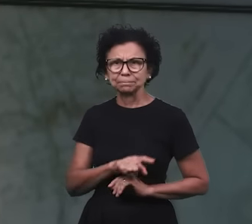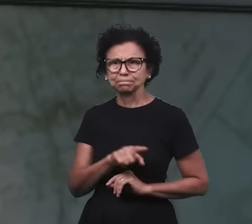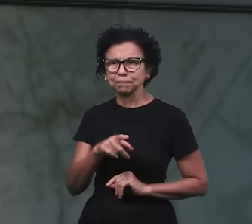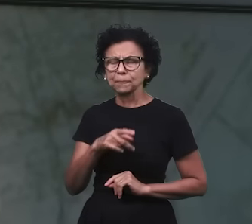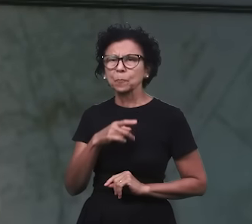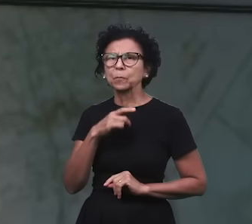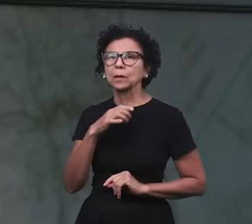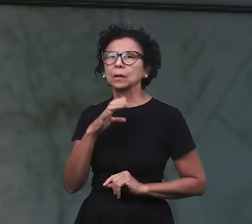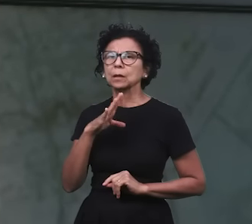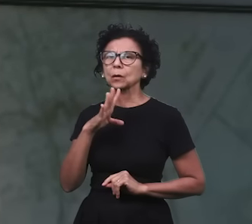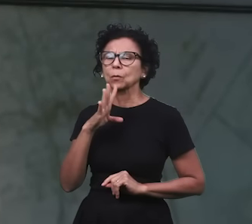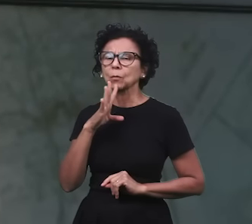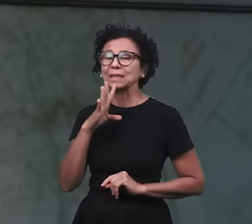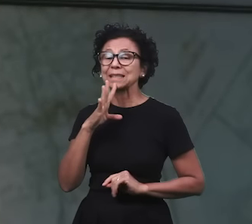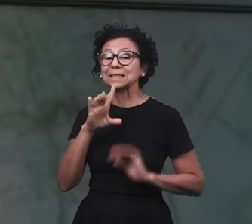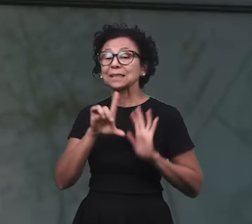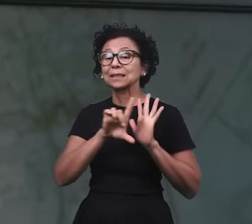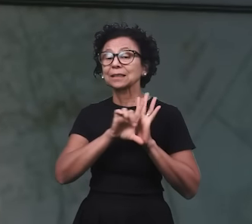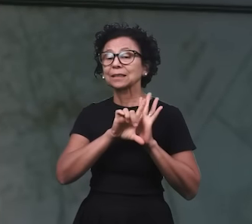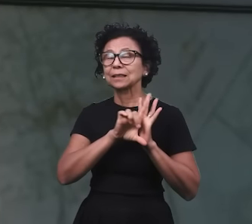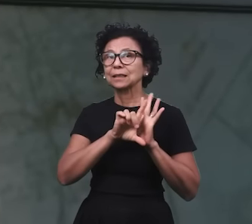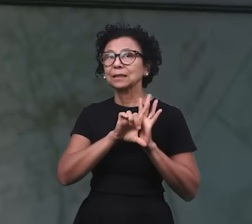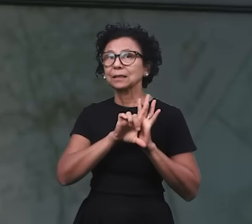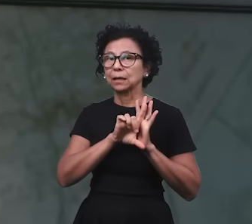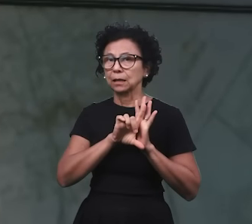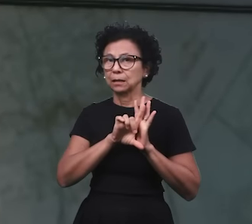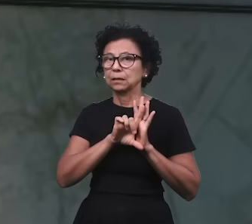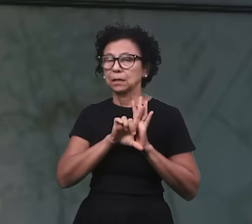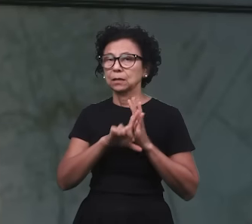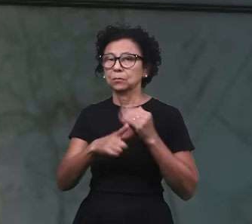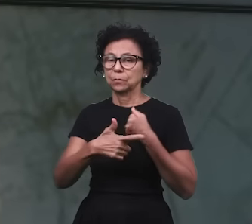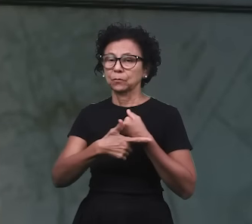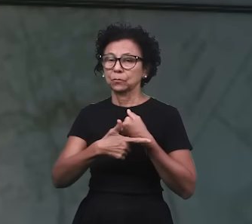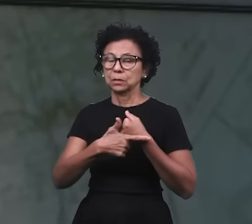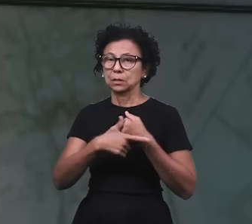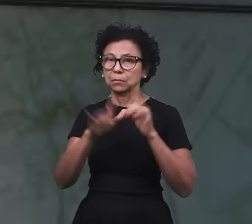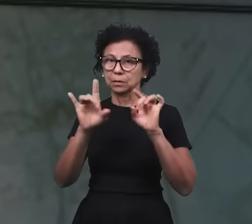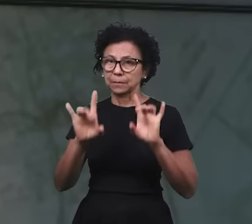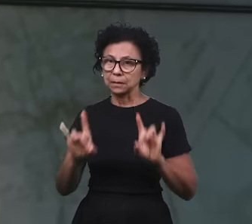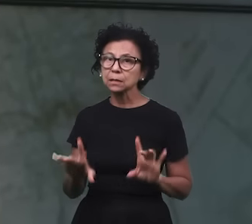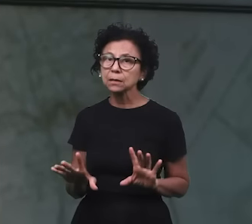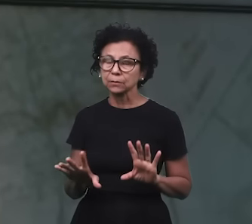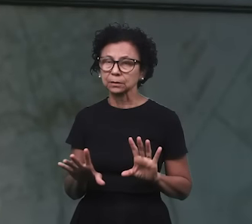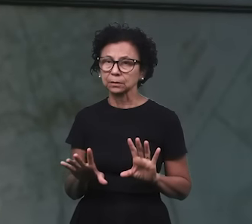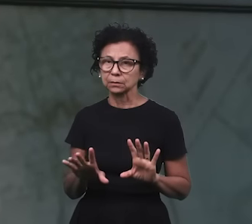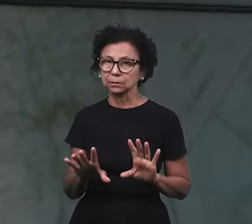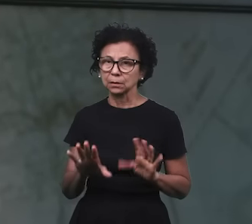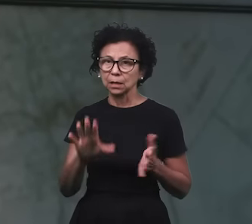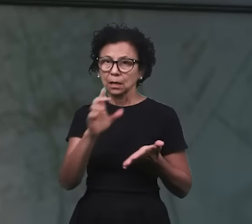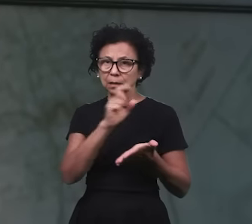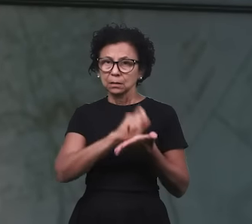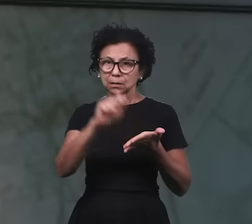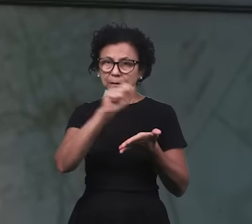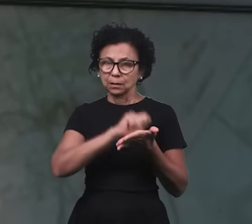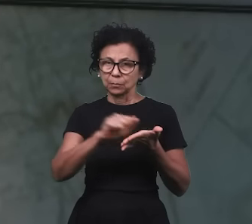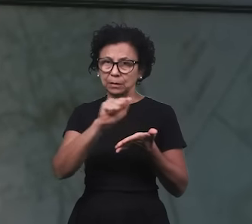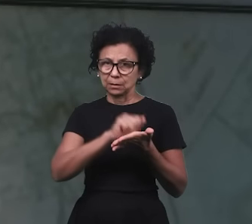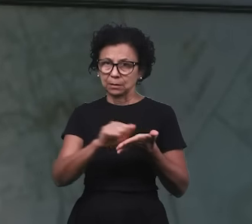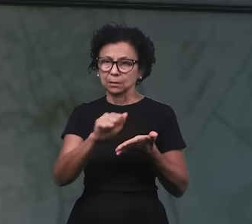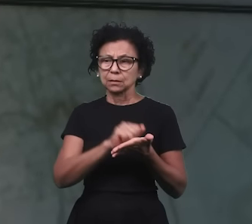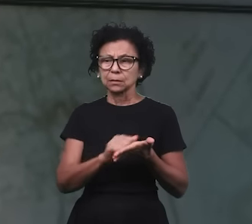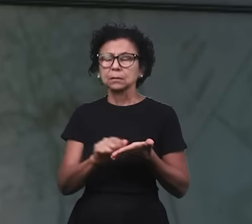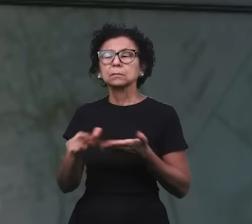doutores, os que conheciam da lei, era uma função específica, né, que eram os escribas. Então,